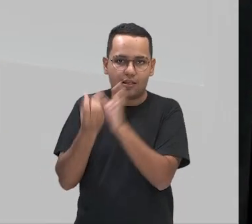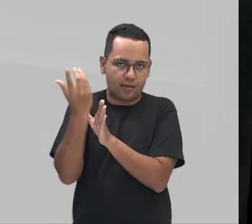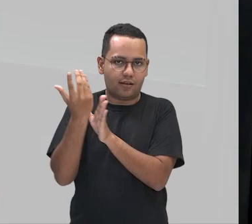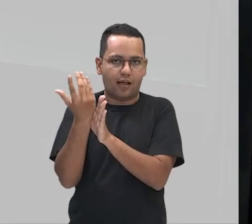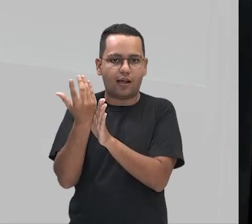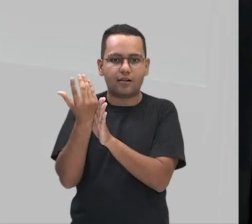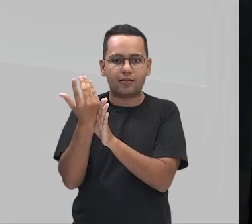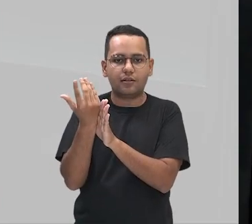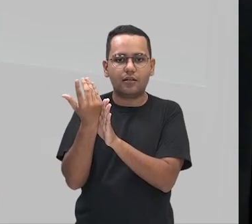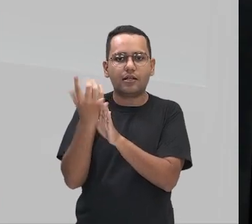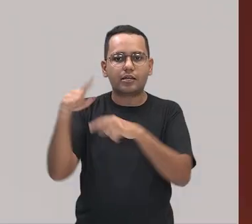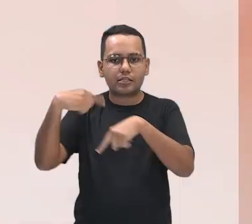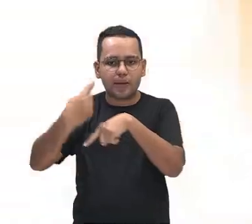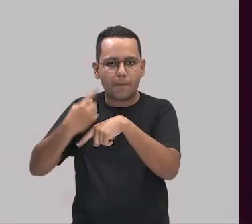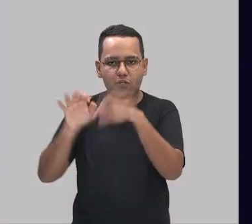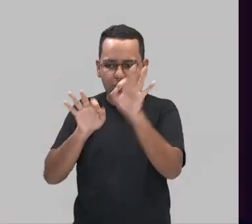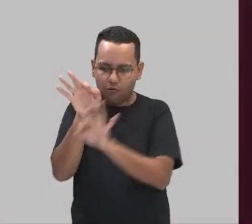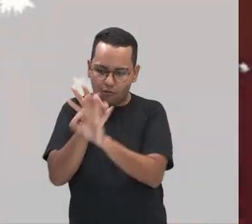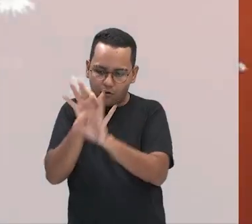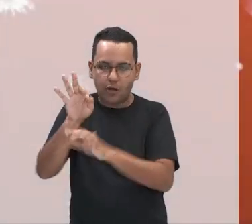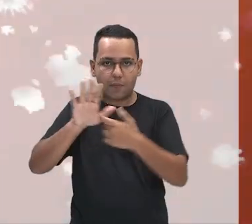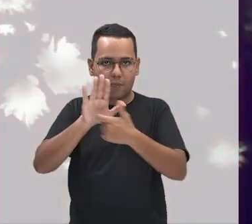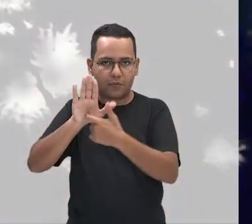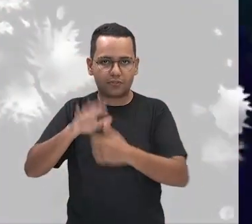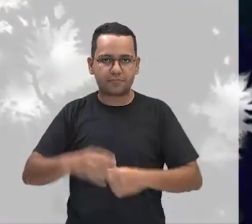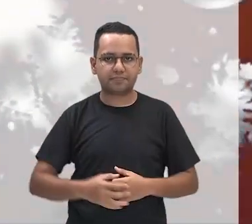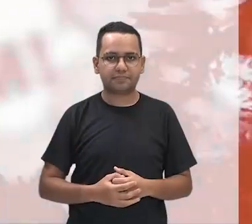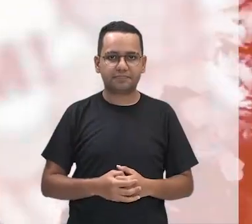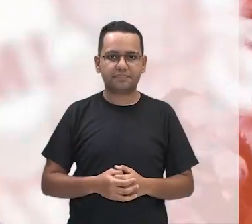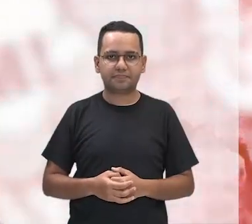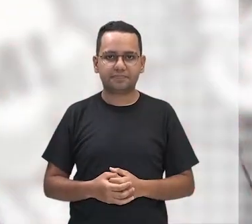etapa é fazer o storyboard.